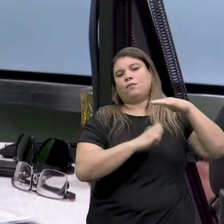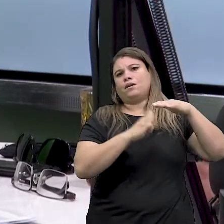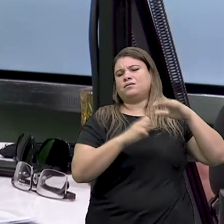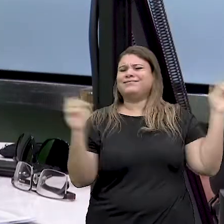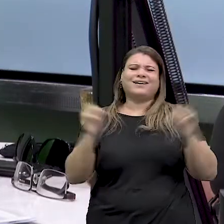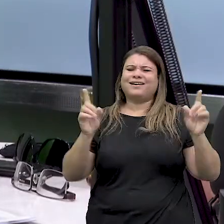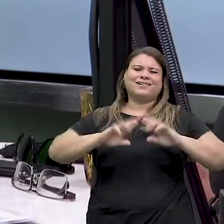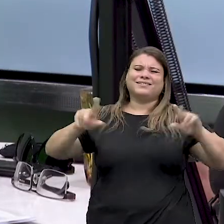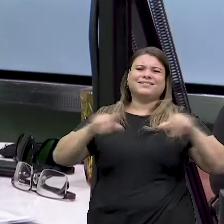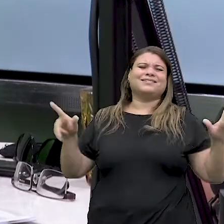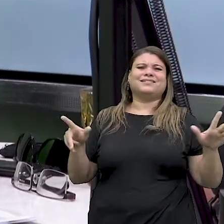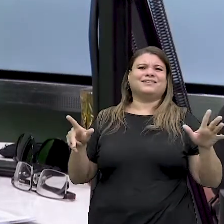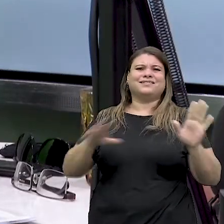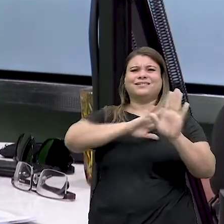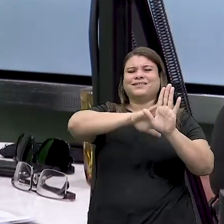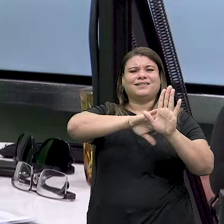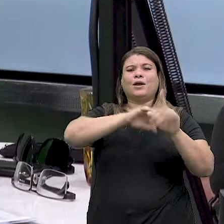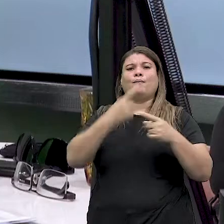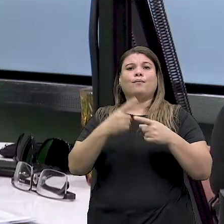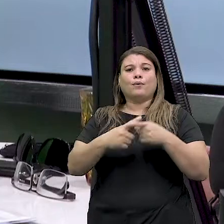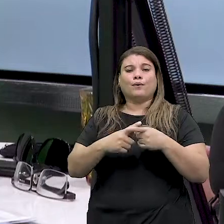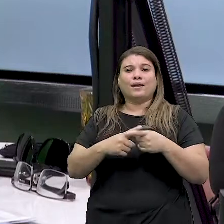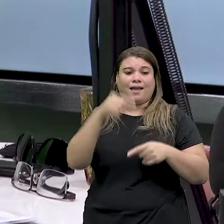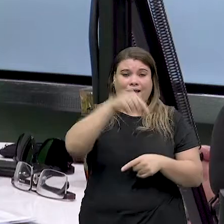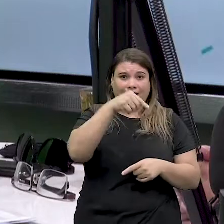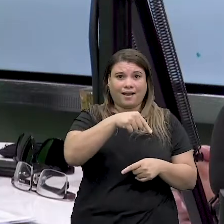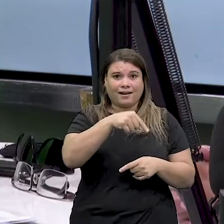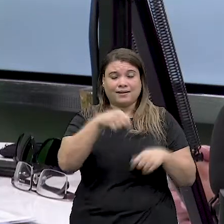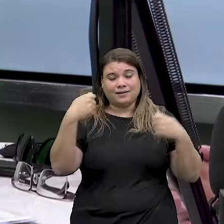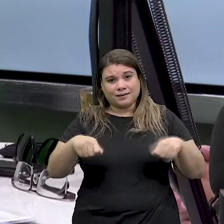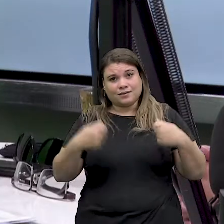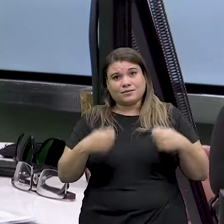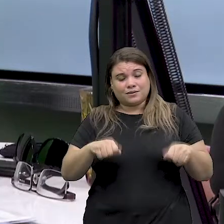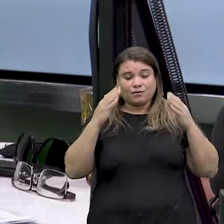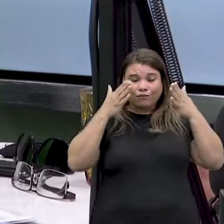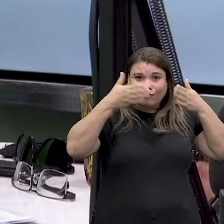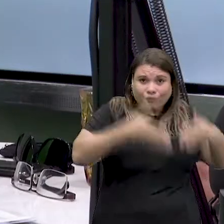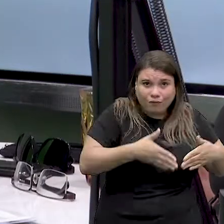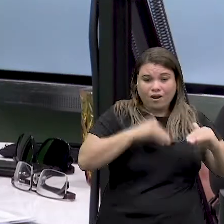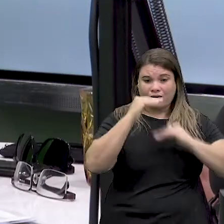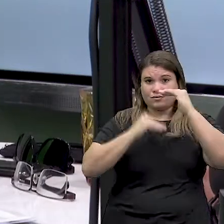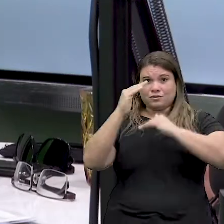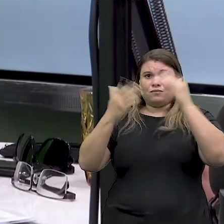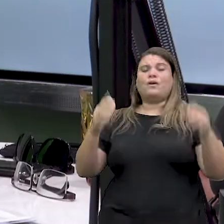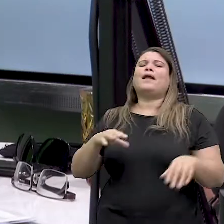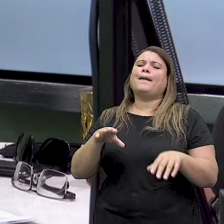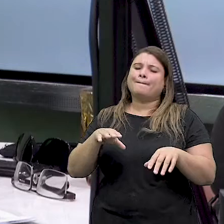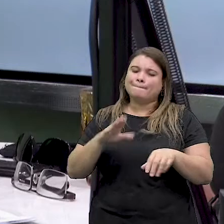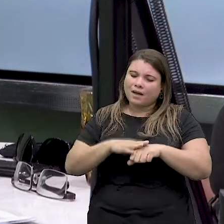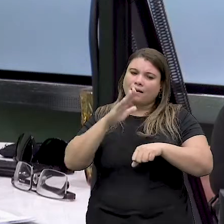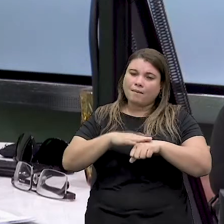Condições para ela desenvolver, né? E nesse mundo globalizado, que a gente vai entrar no tema agora, quanto mais